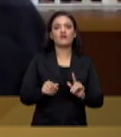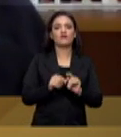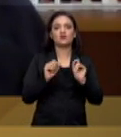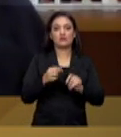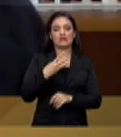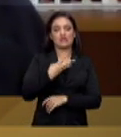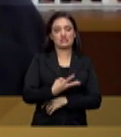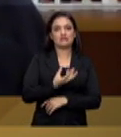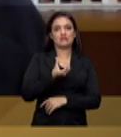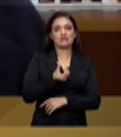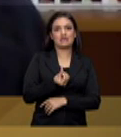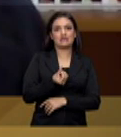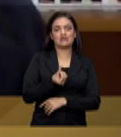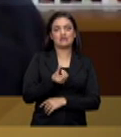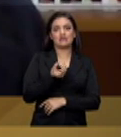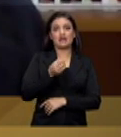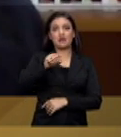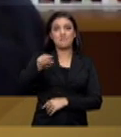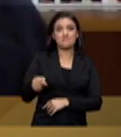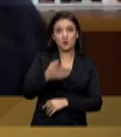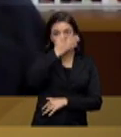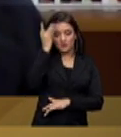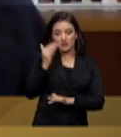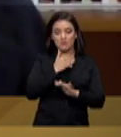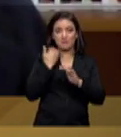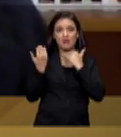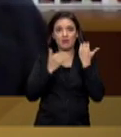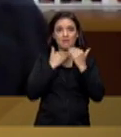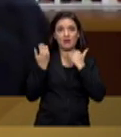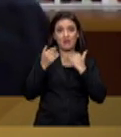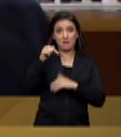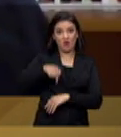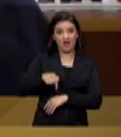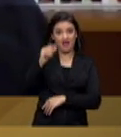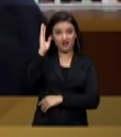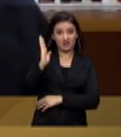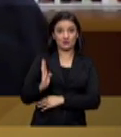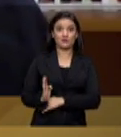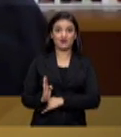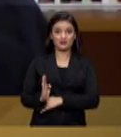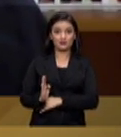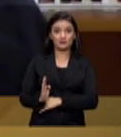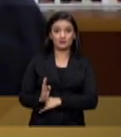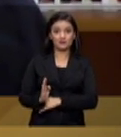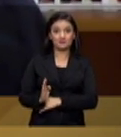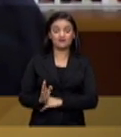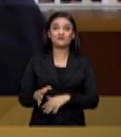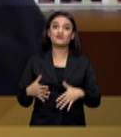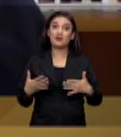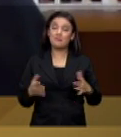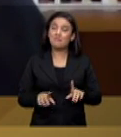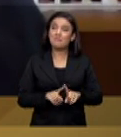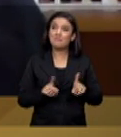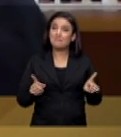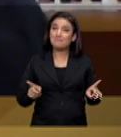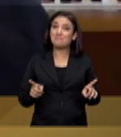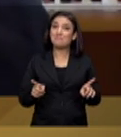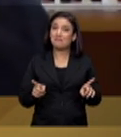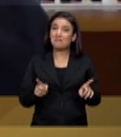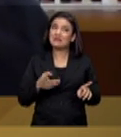360 mil vidas apenas no Brasil, com perspectivas de, em curto